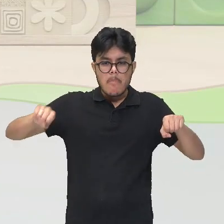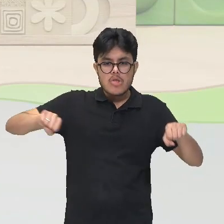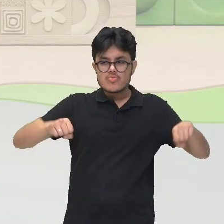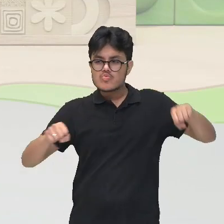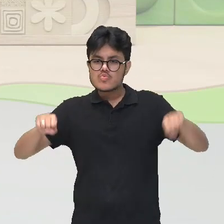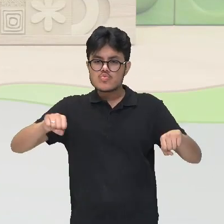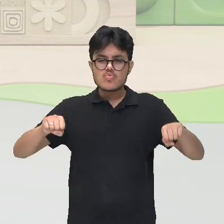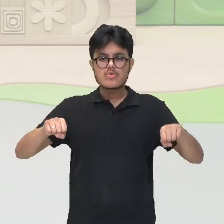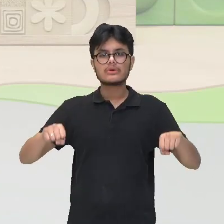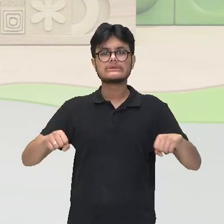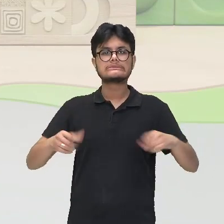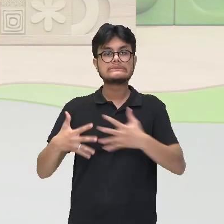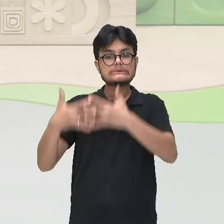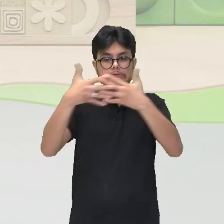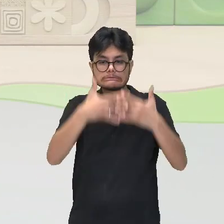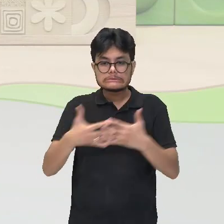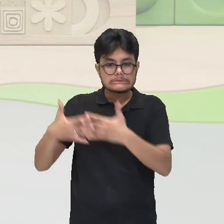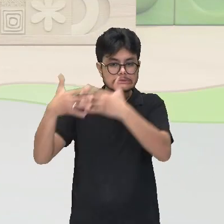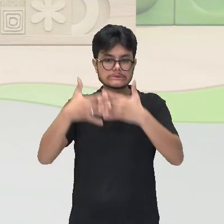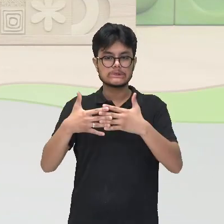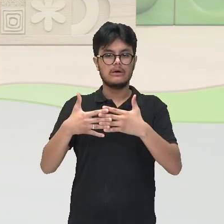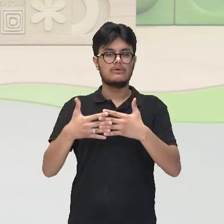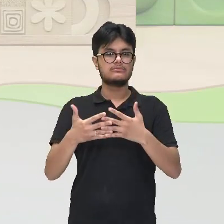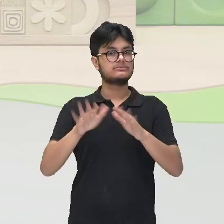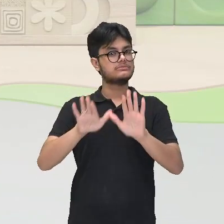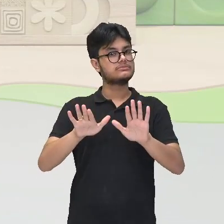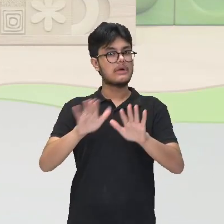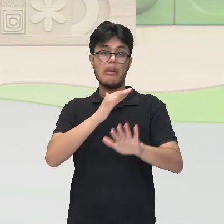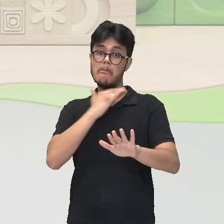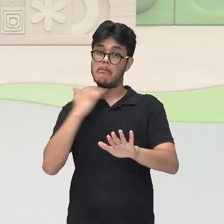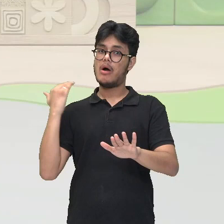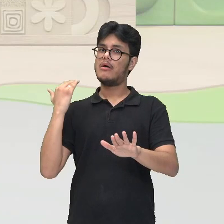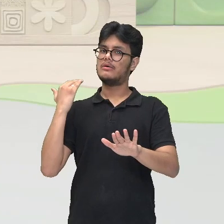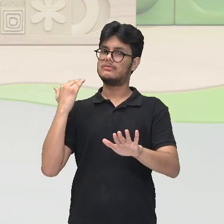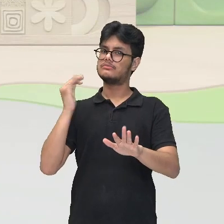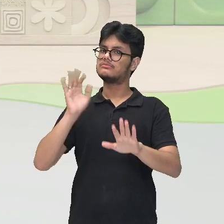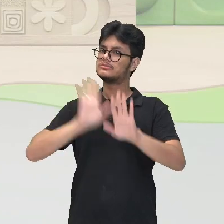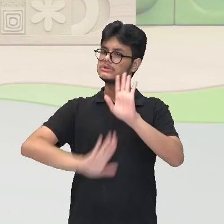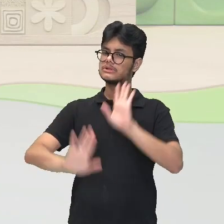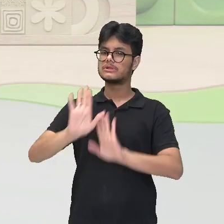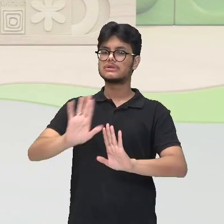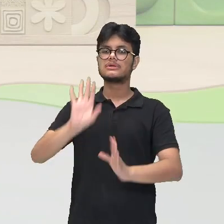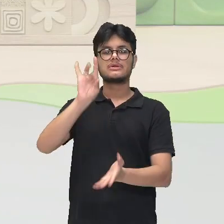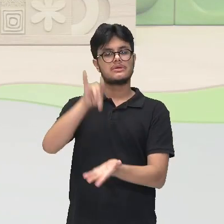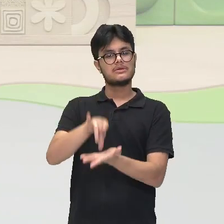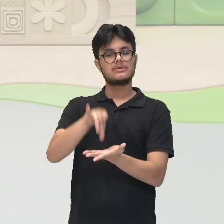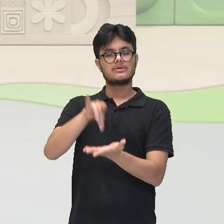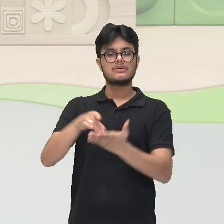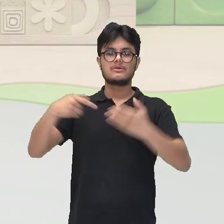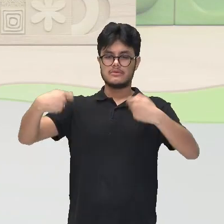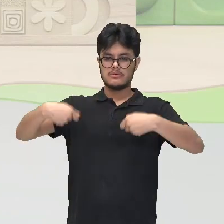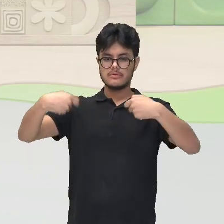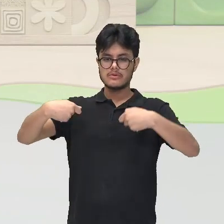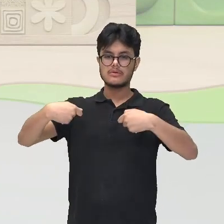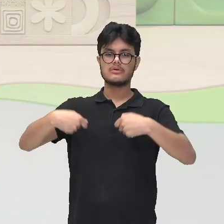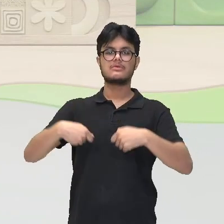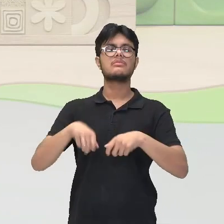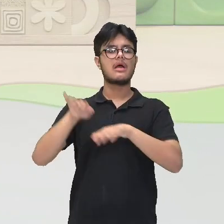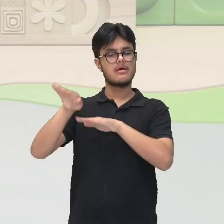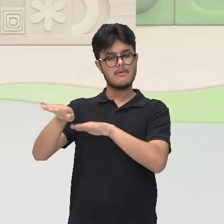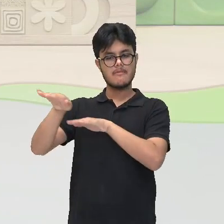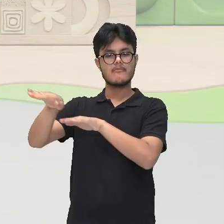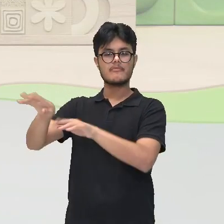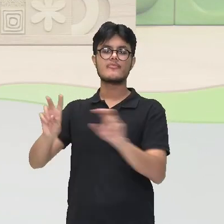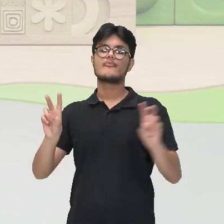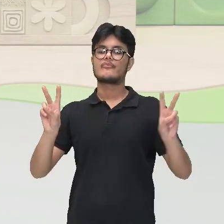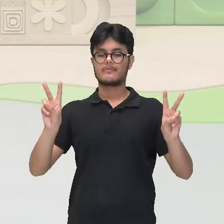pessoas, caminhão. Então, é muito importante que a gente tenha cuidado com o trânsito.